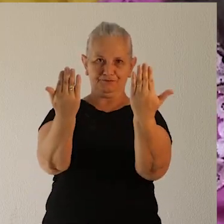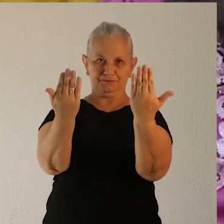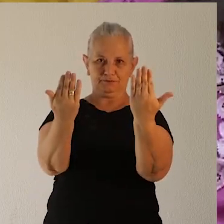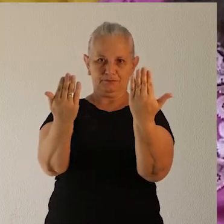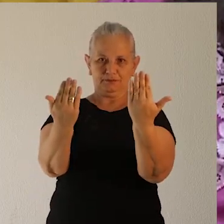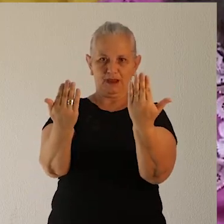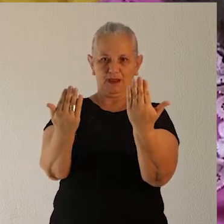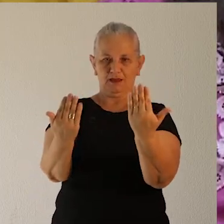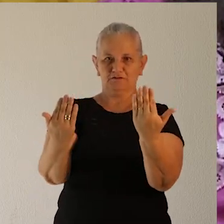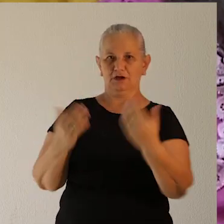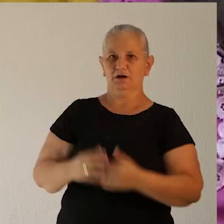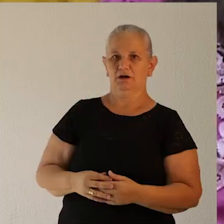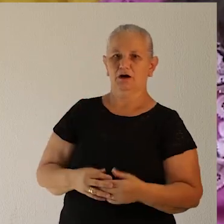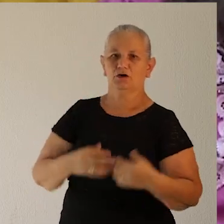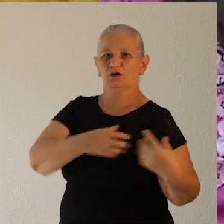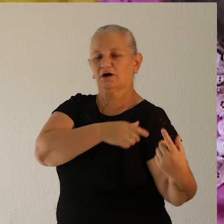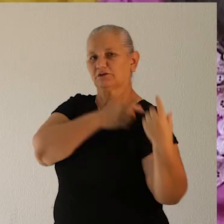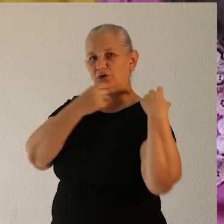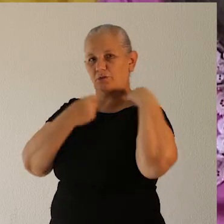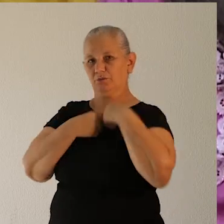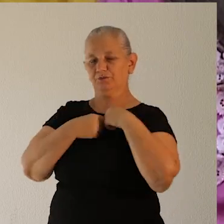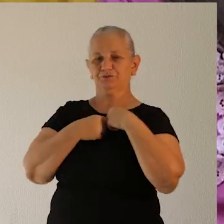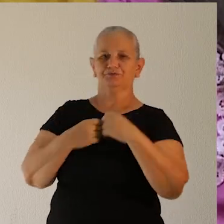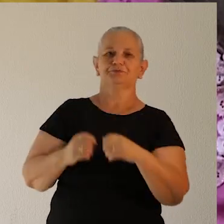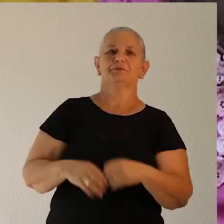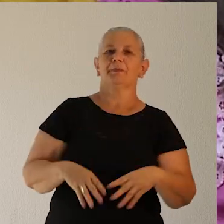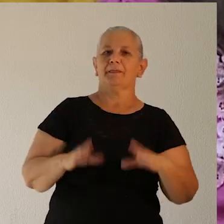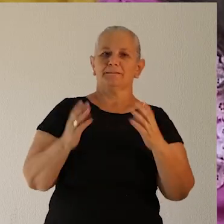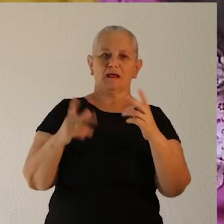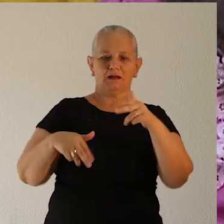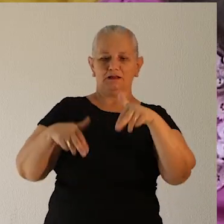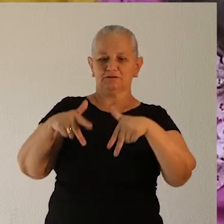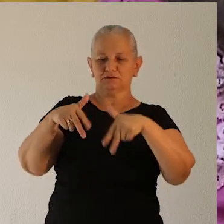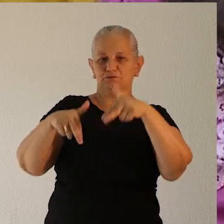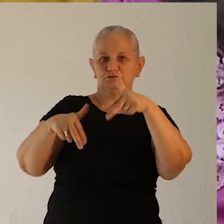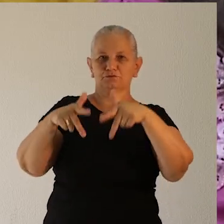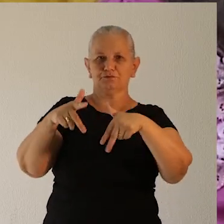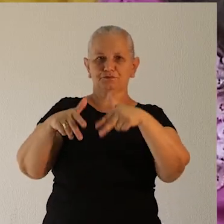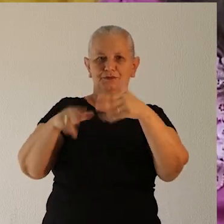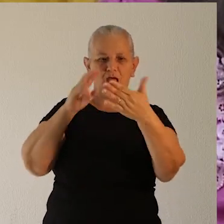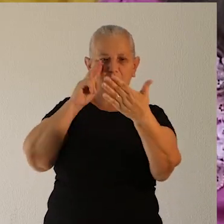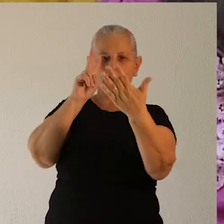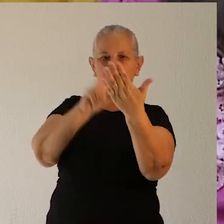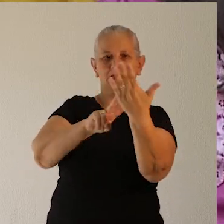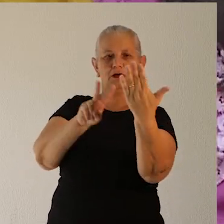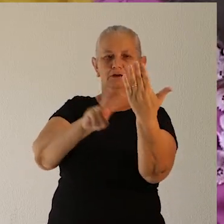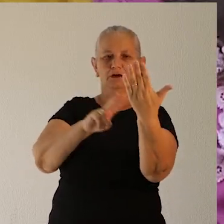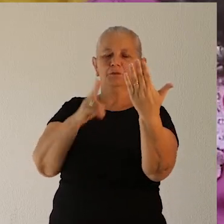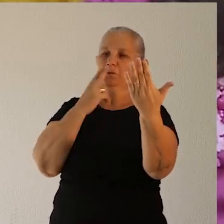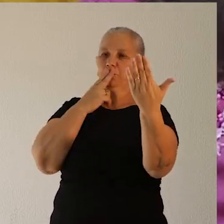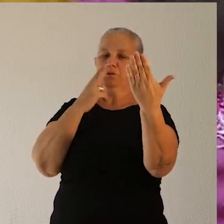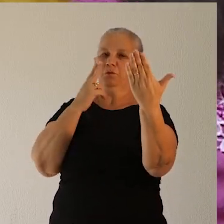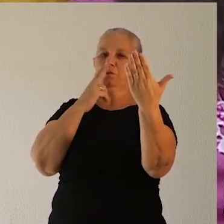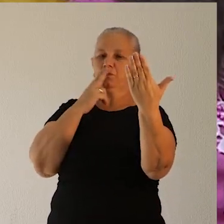na frente, tinha uma grade, colocava na frente assim, dele, assim. Ele andava lendo as partituras, fumando cachimbo, né?